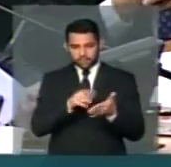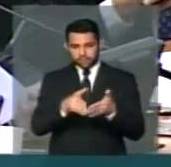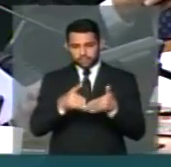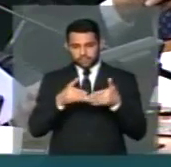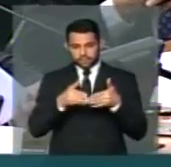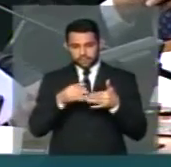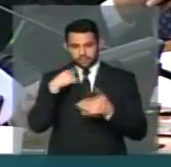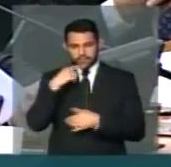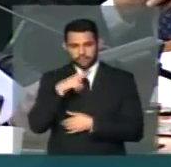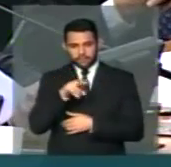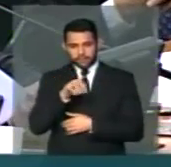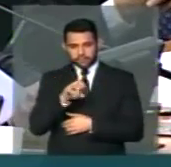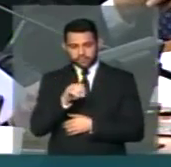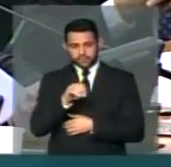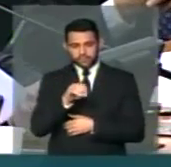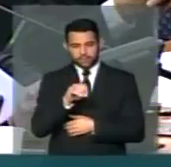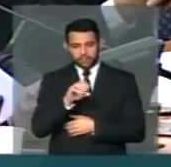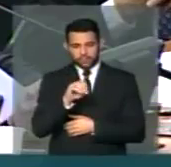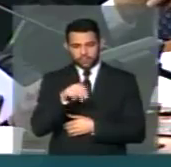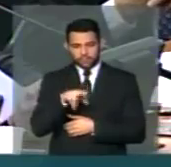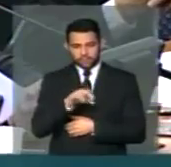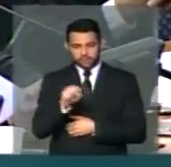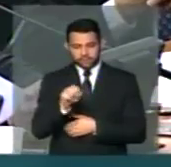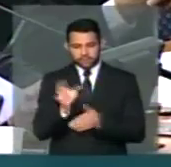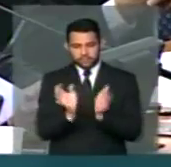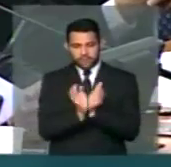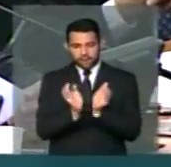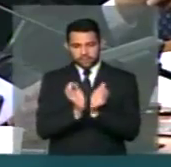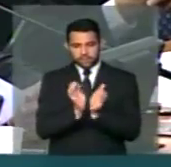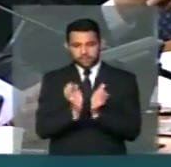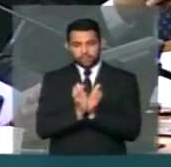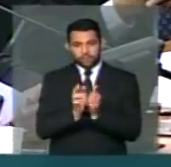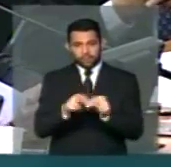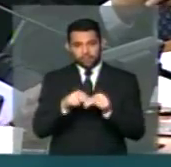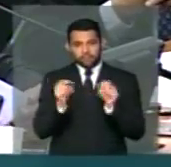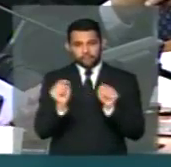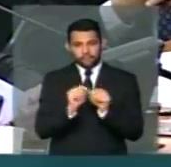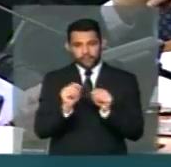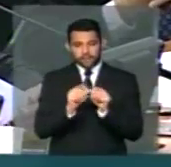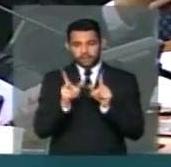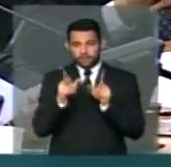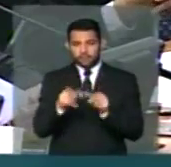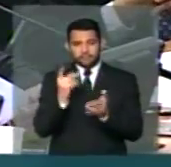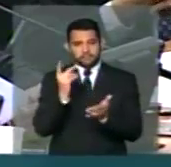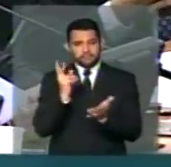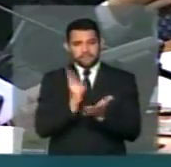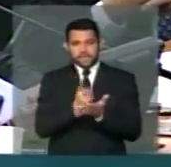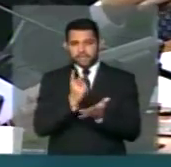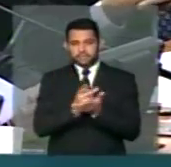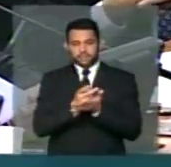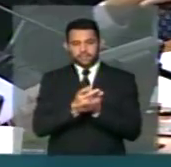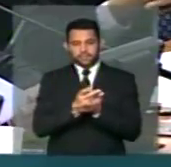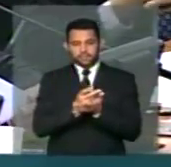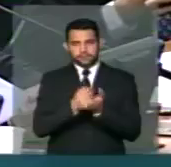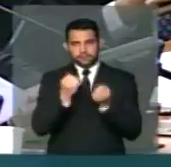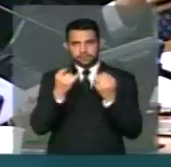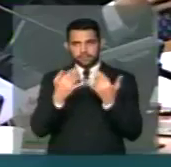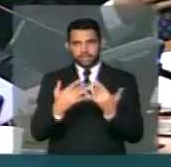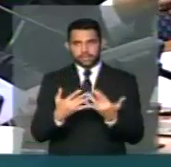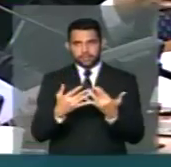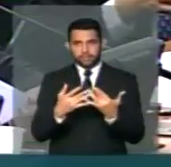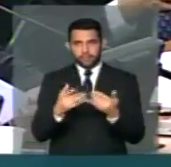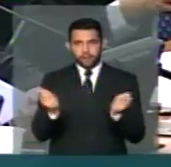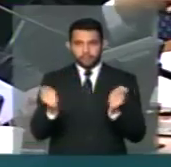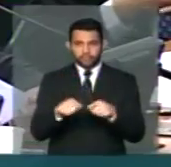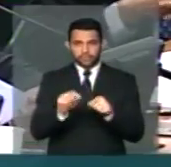deputado Valdir, deputado Onyx, de partidos, e é legítimo que eu faça, com a mesma justificativa para